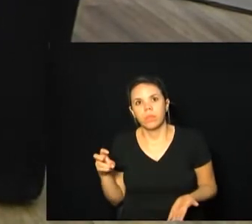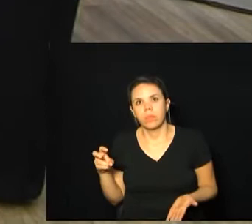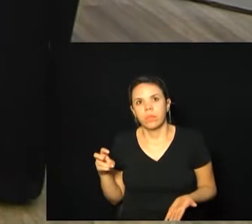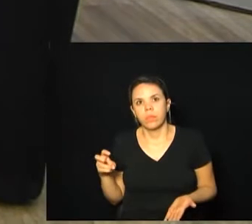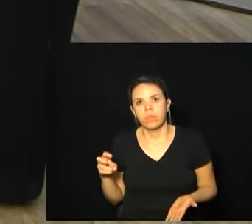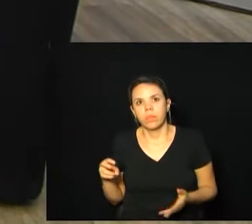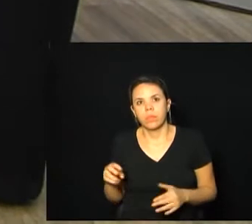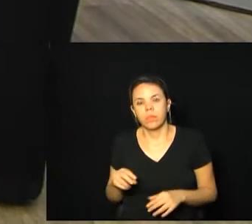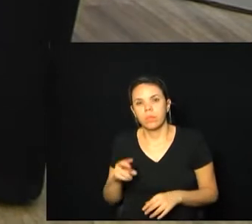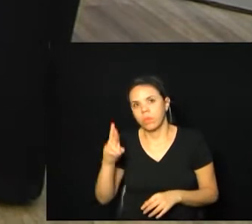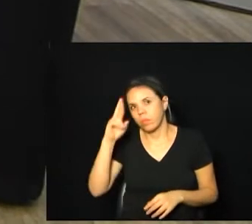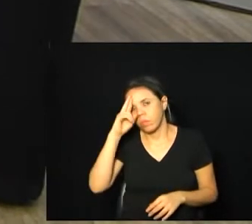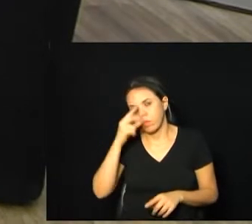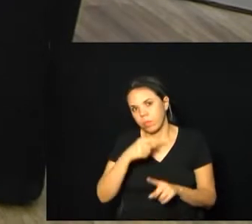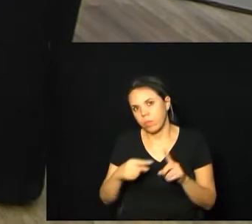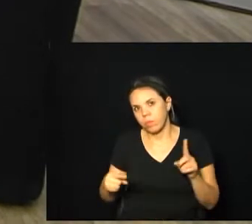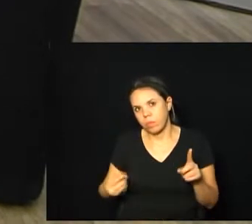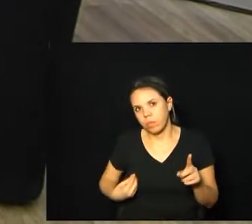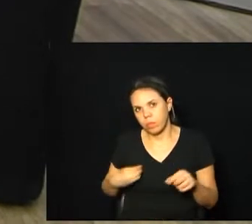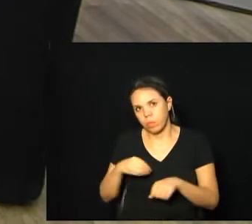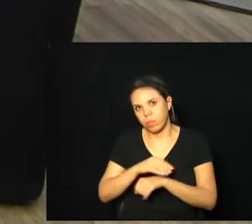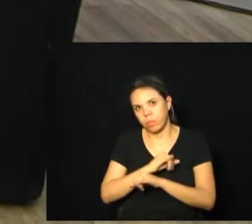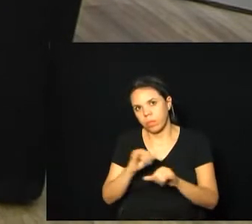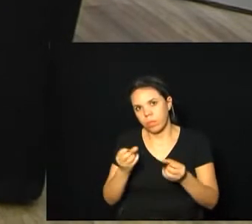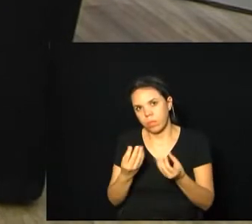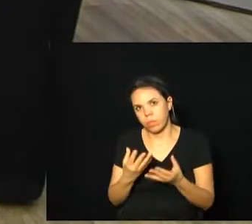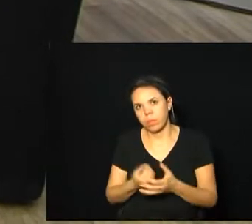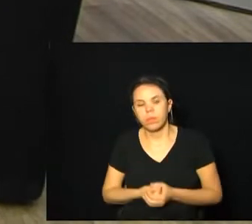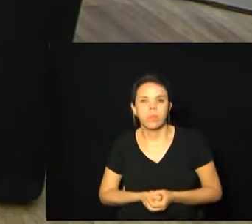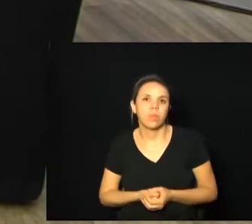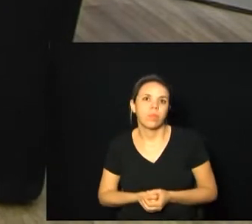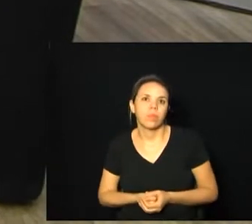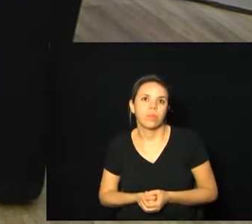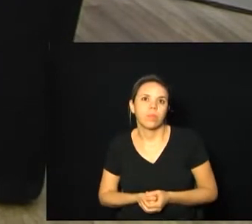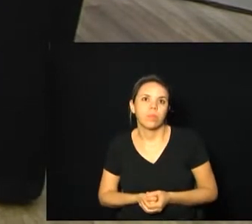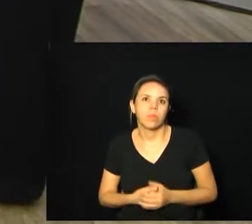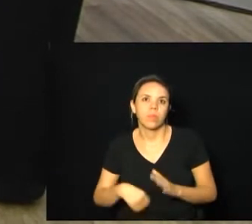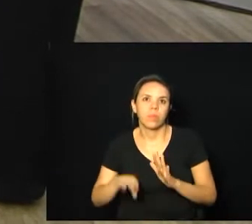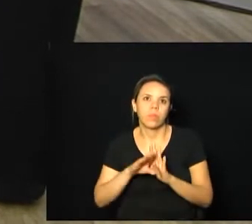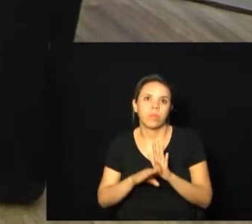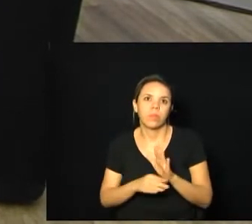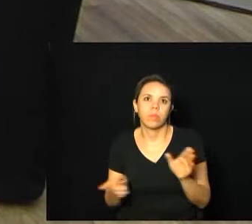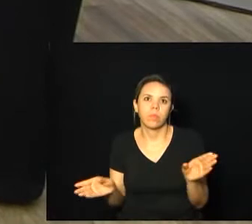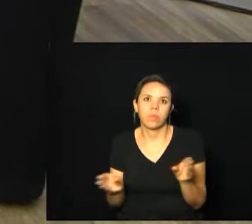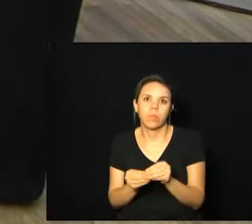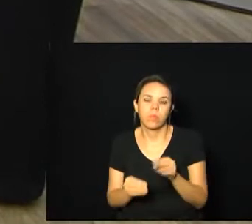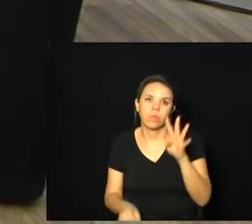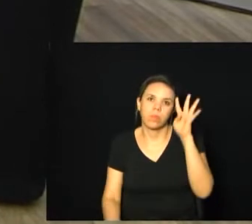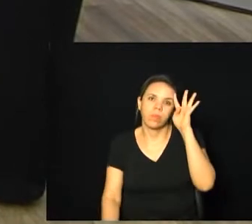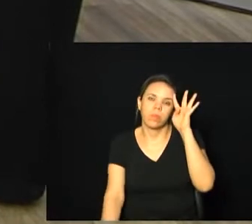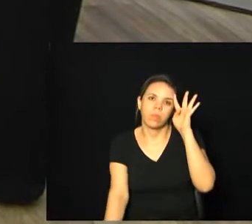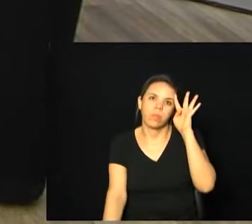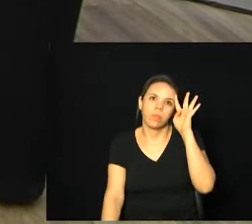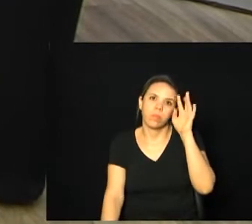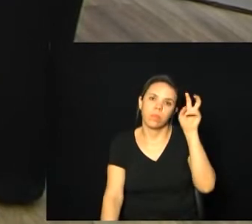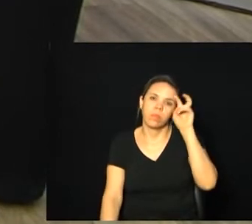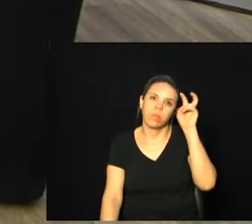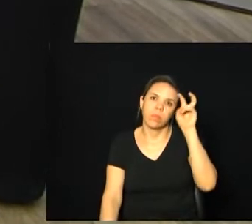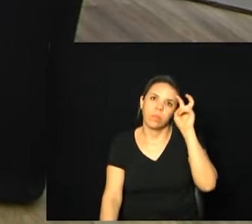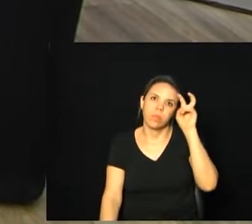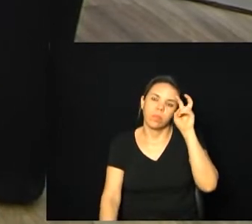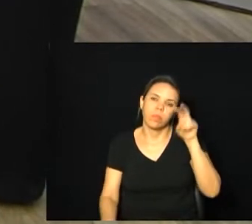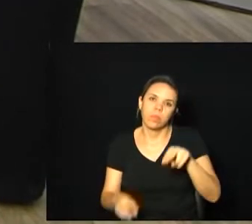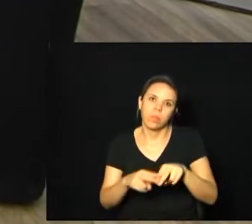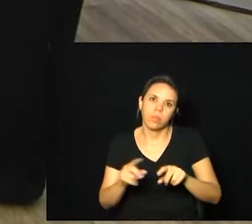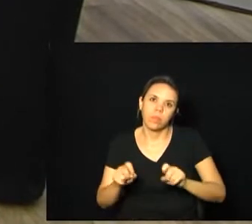Então, por volta do 12:30, a gente traz aqui todas as informações. Um programa mais curto na quarta-feira, também na quinta-feira por conta